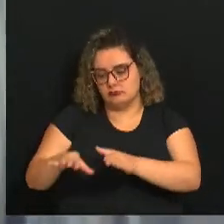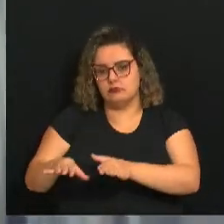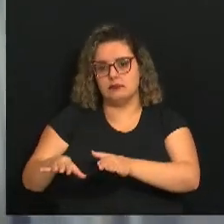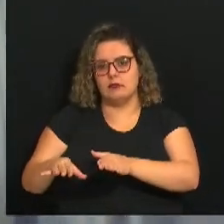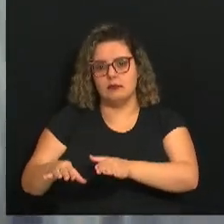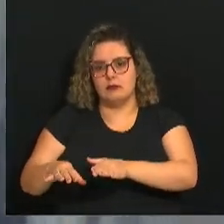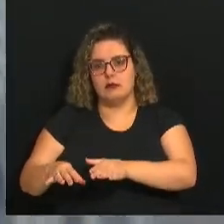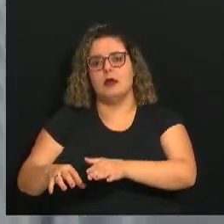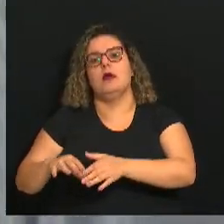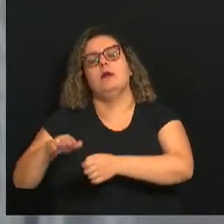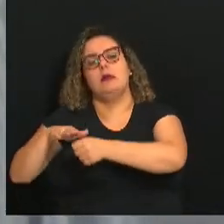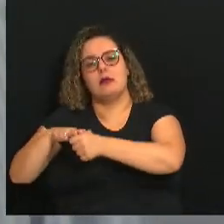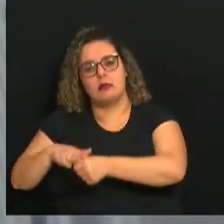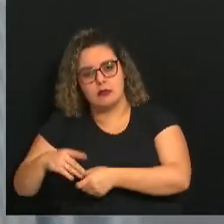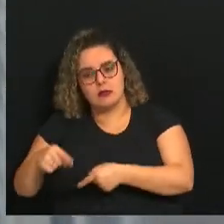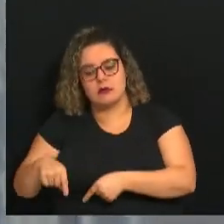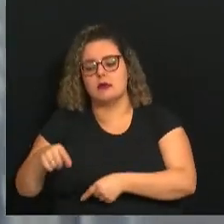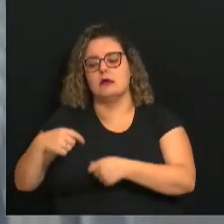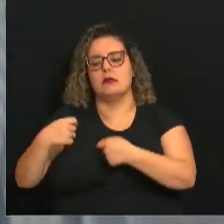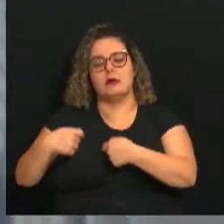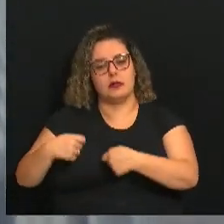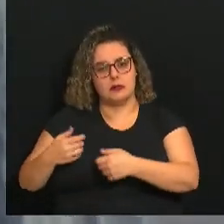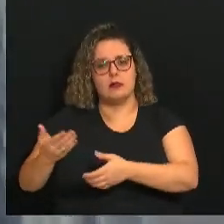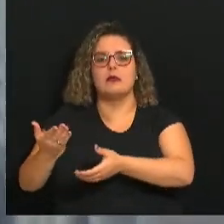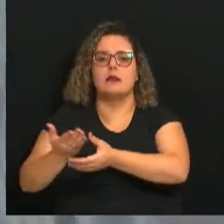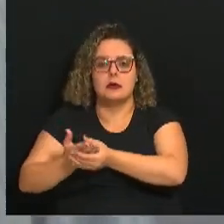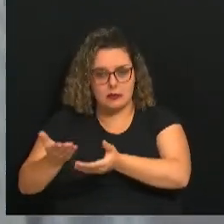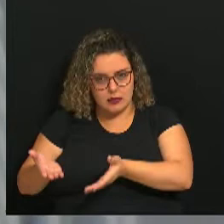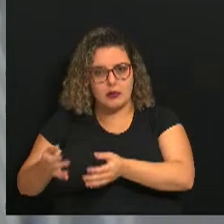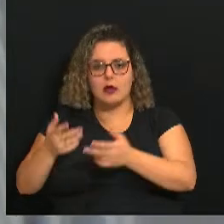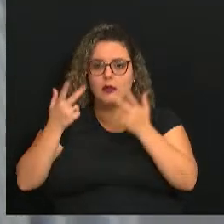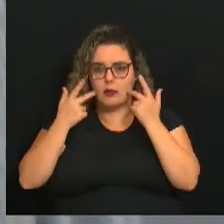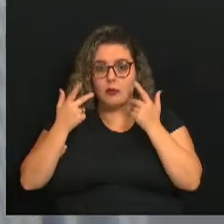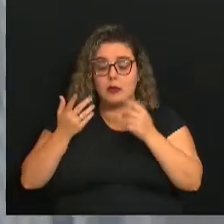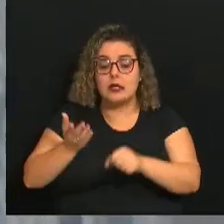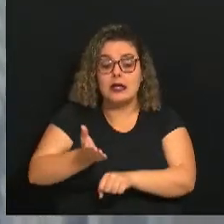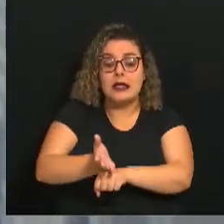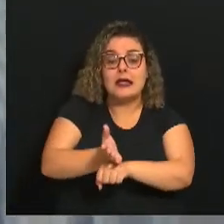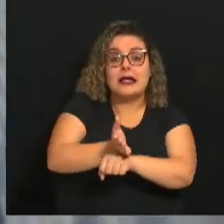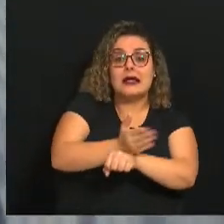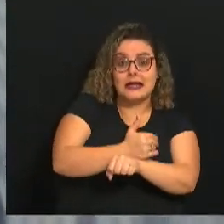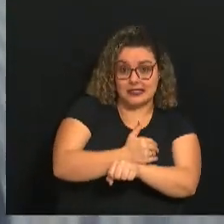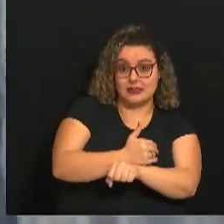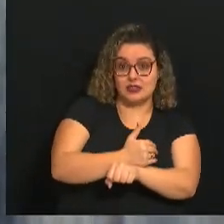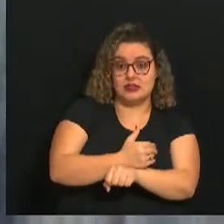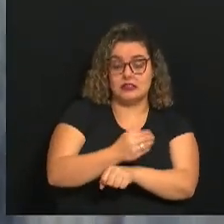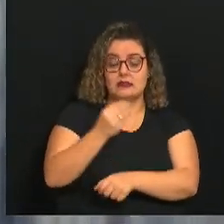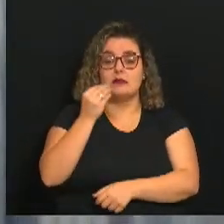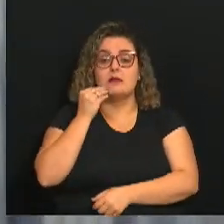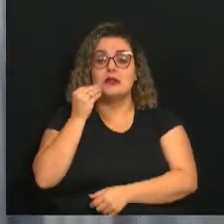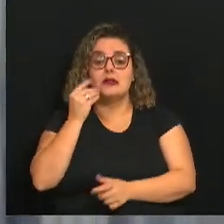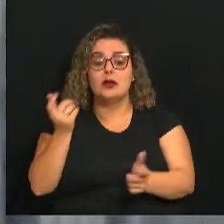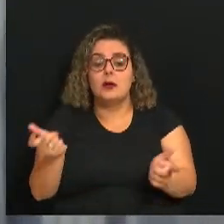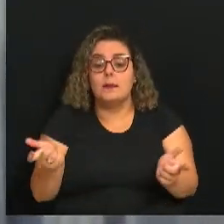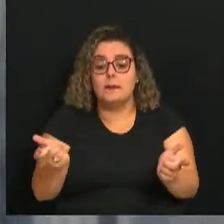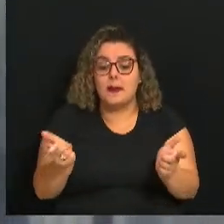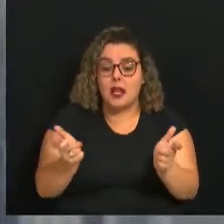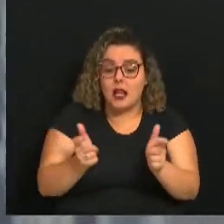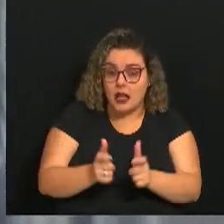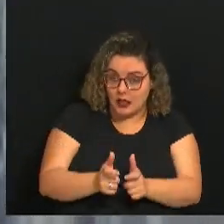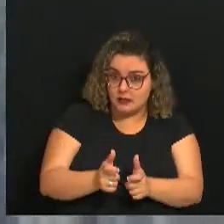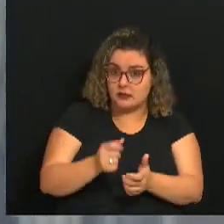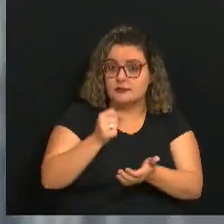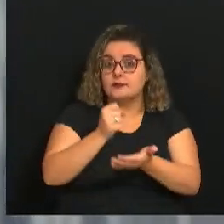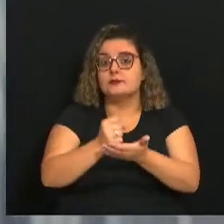respeitada. Mas, anteriormente, o que está sendo feito com um trabalho prévio, para tentar, vamos dizer assim, diminuir a possibilidade de contratação